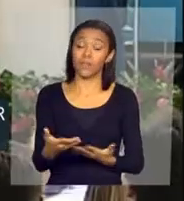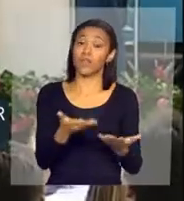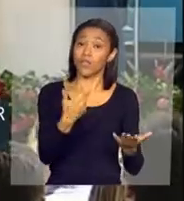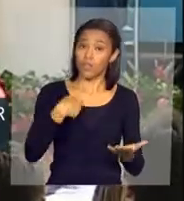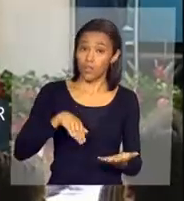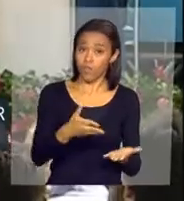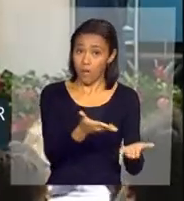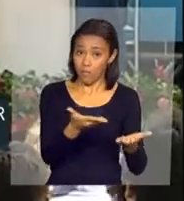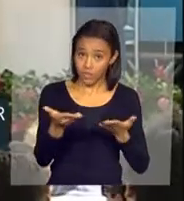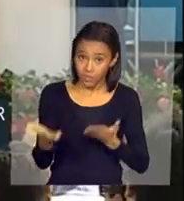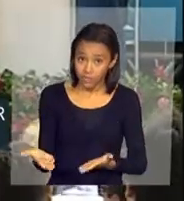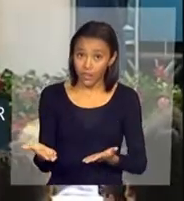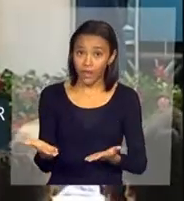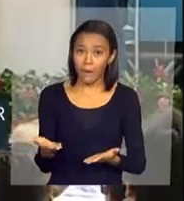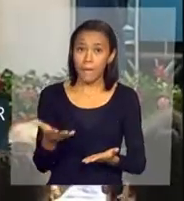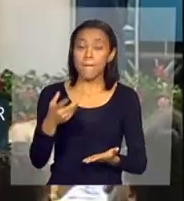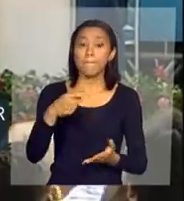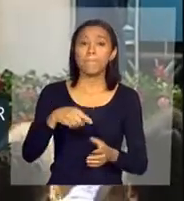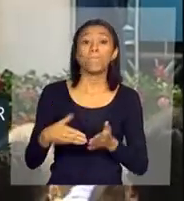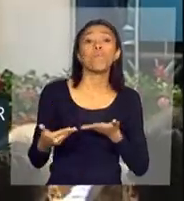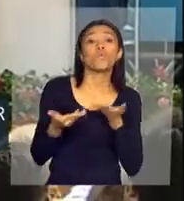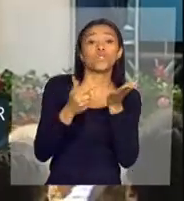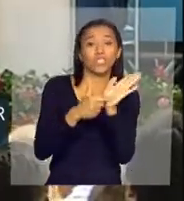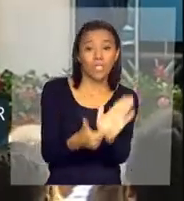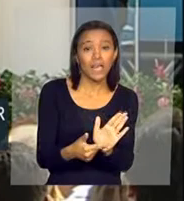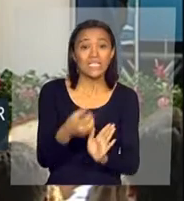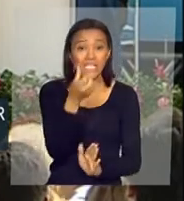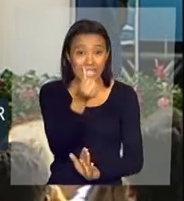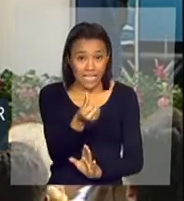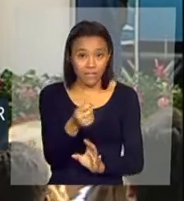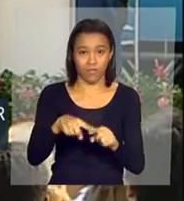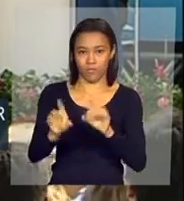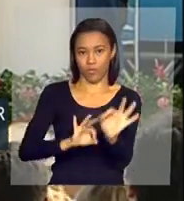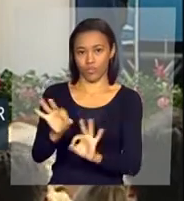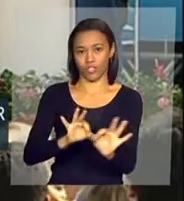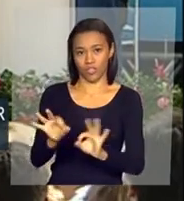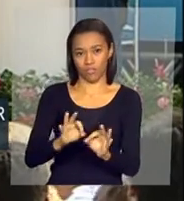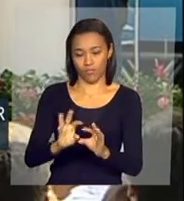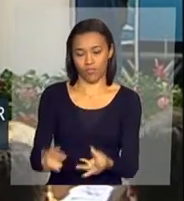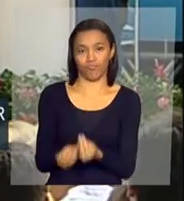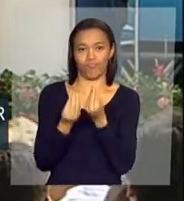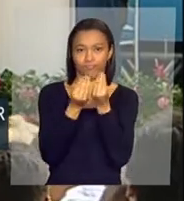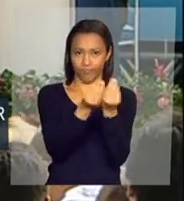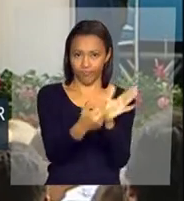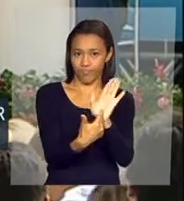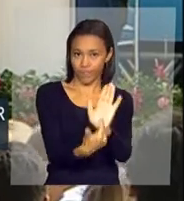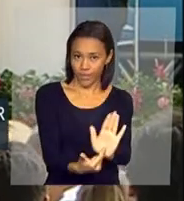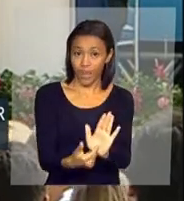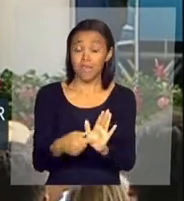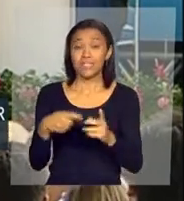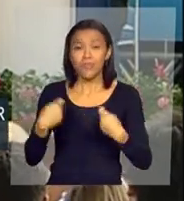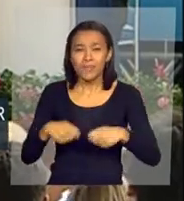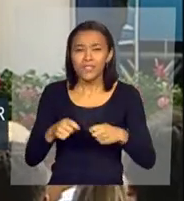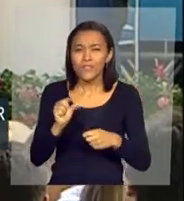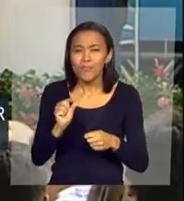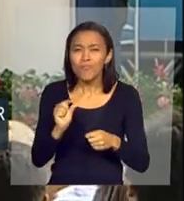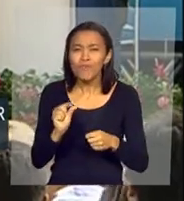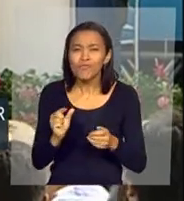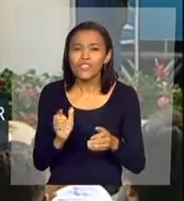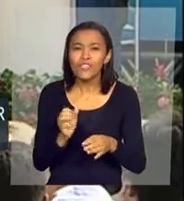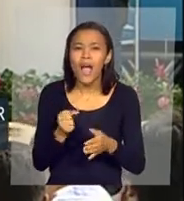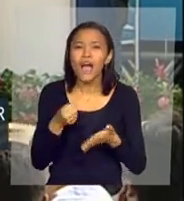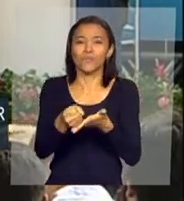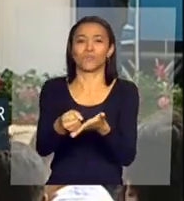presidenta mais 6 projetos que já estão em andamento e só precisa um empurrãozinho. E